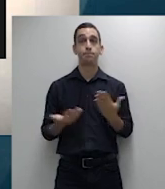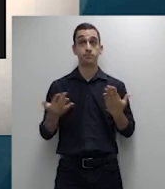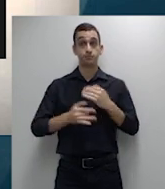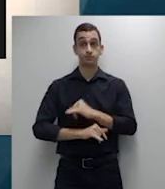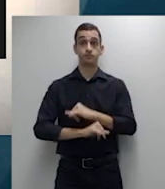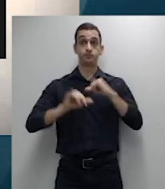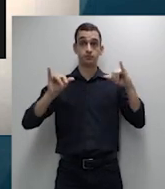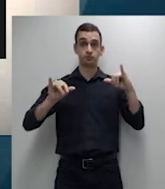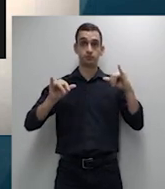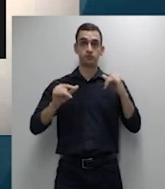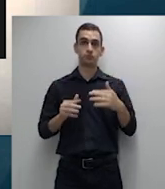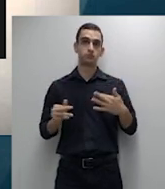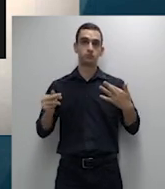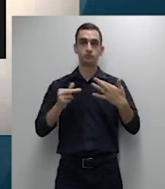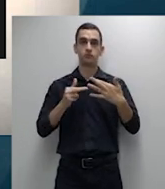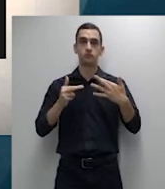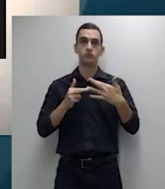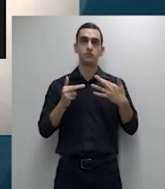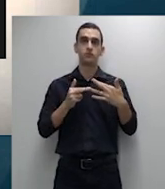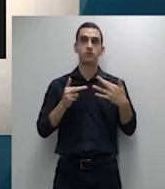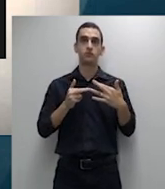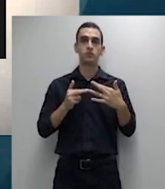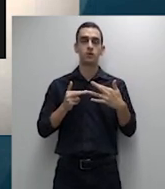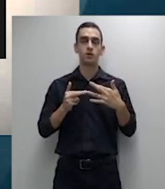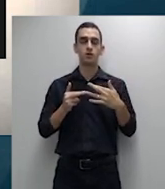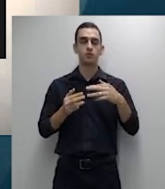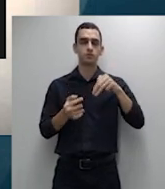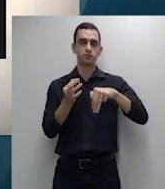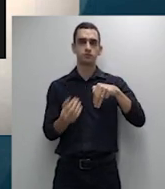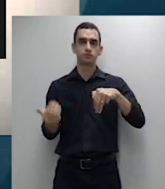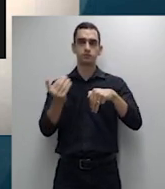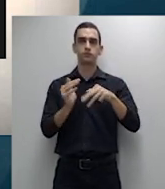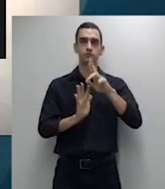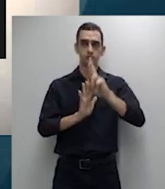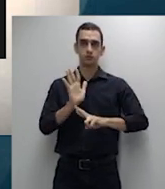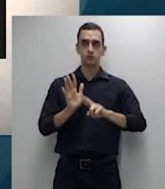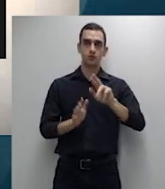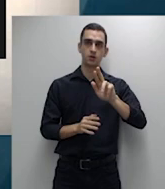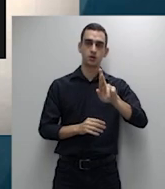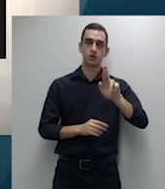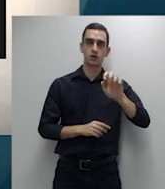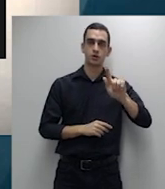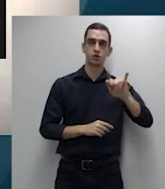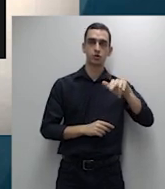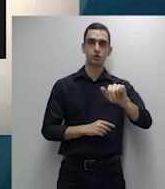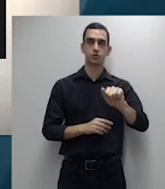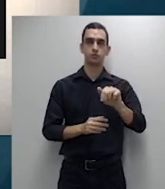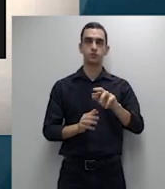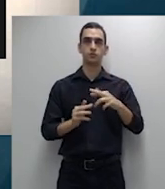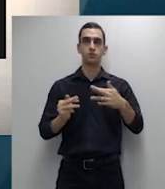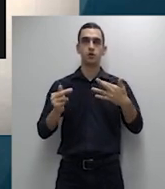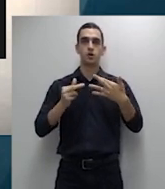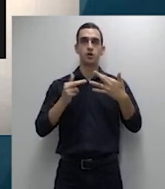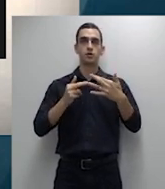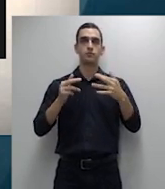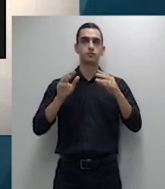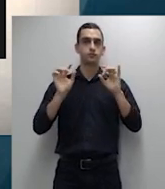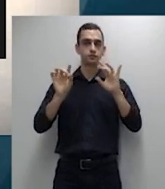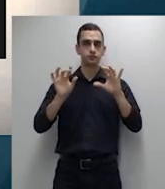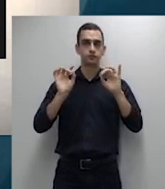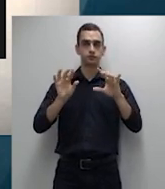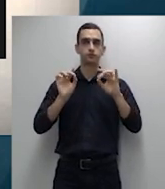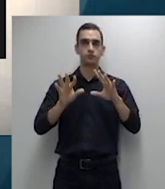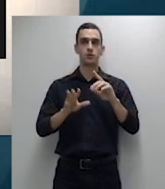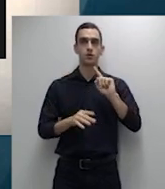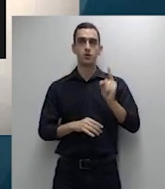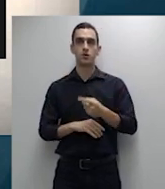processo é o relator ministra Regina Helena é o resto 1677 414 em